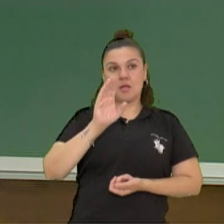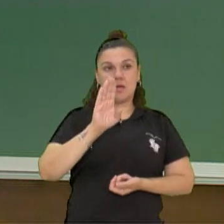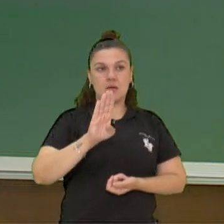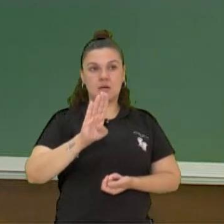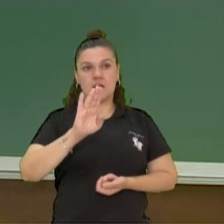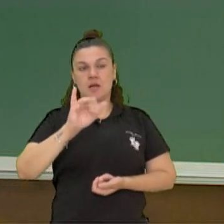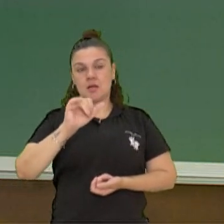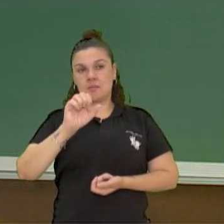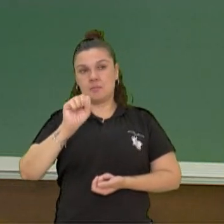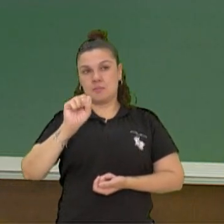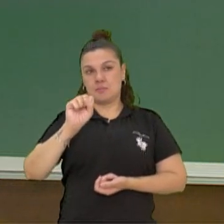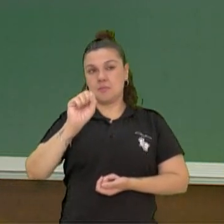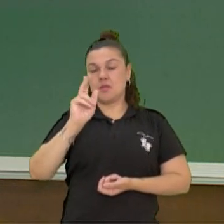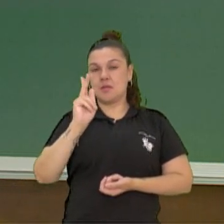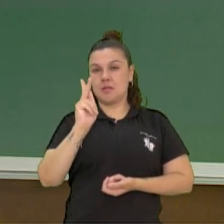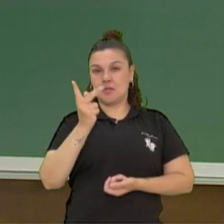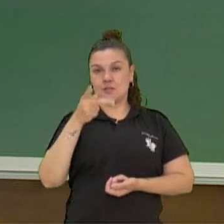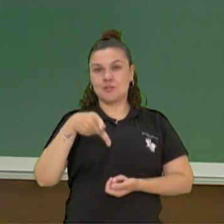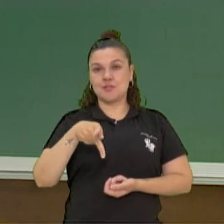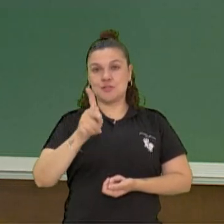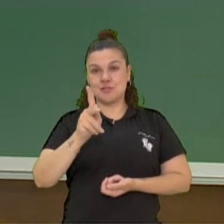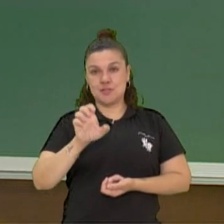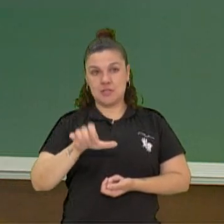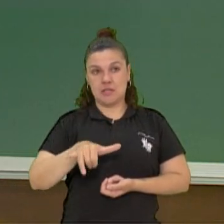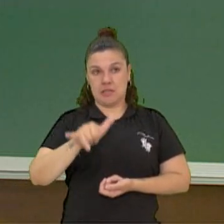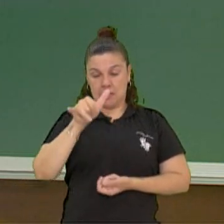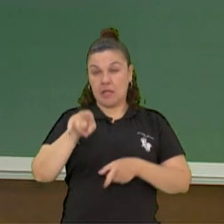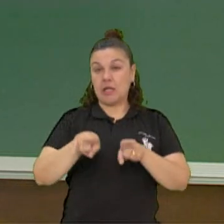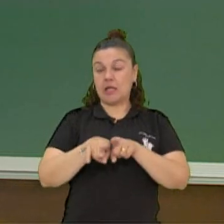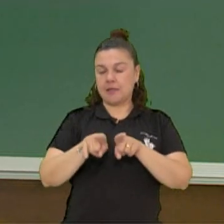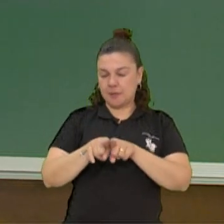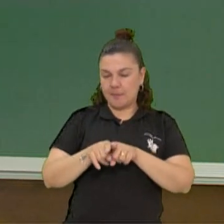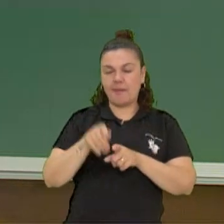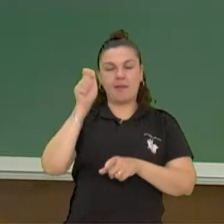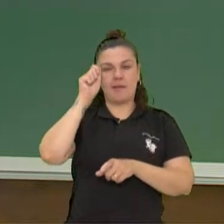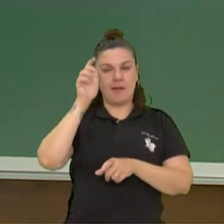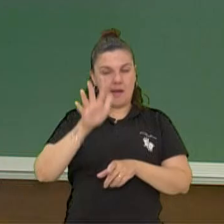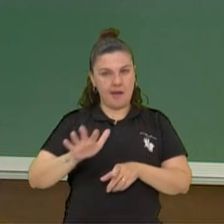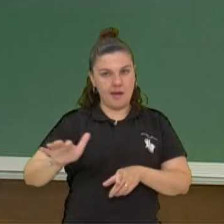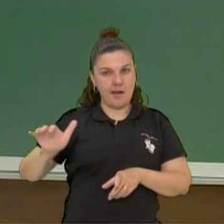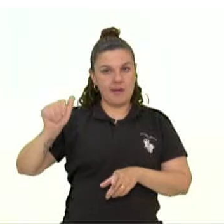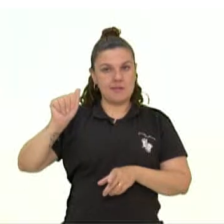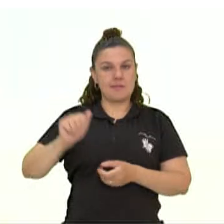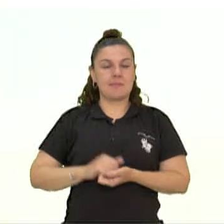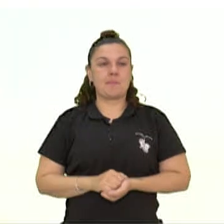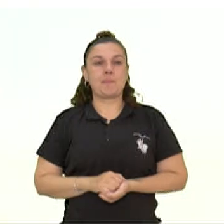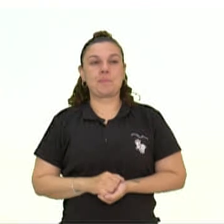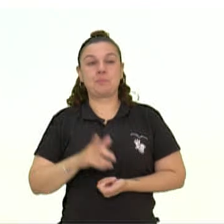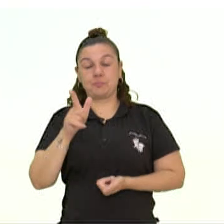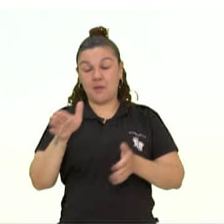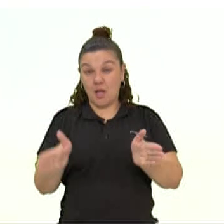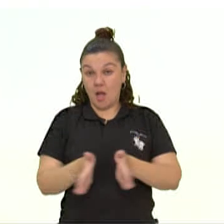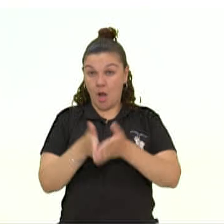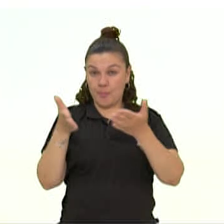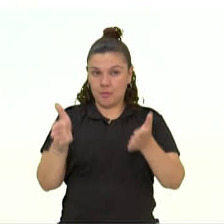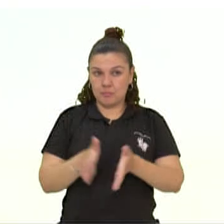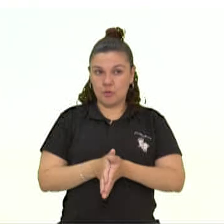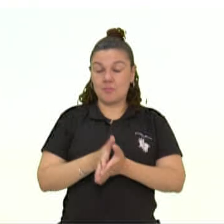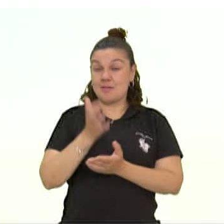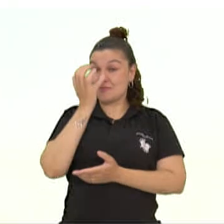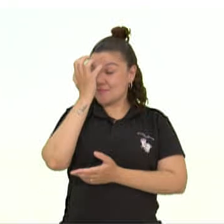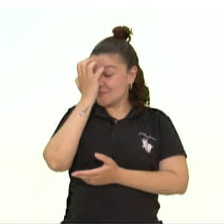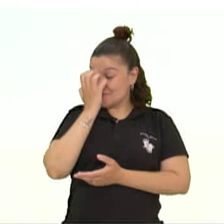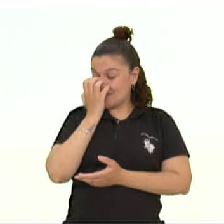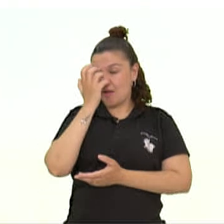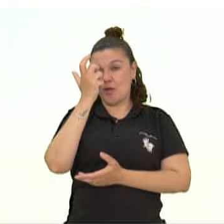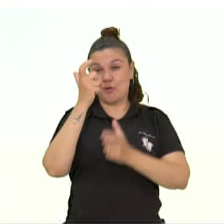Aí Bishkek, no Quirguistão, também na Ásia Central, mais uma região da Ásia Central. A pobreza é alta no centro econômico e,